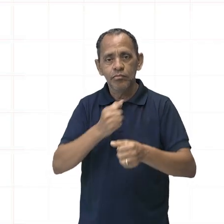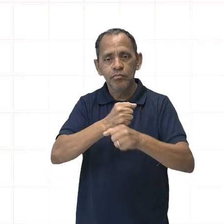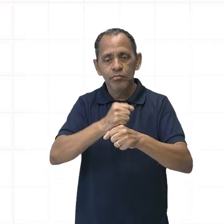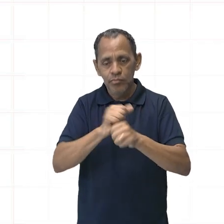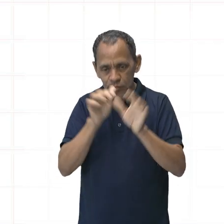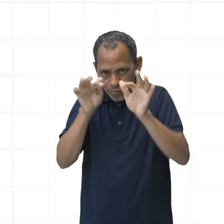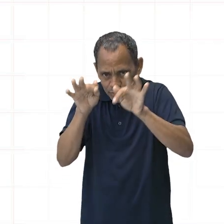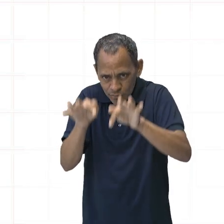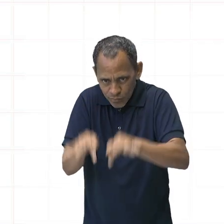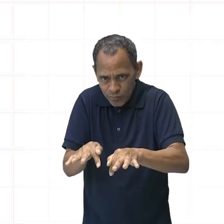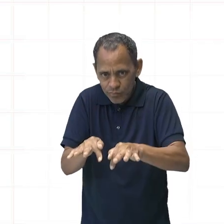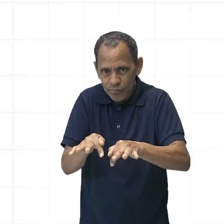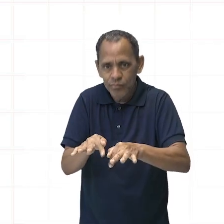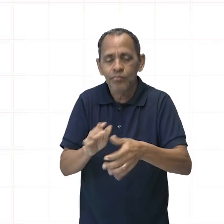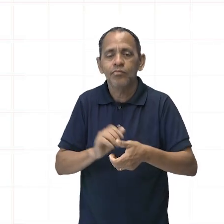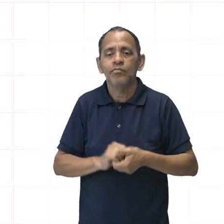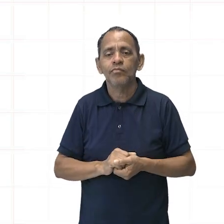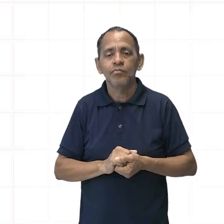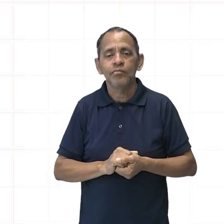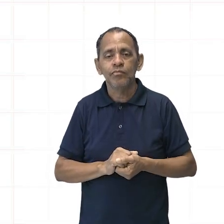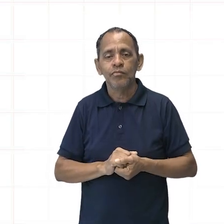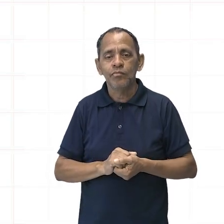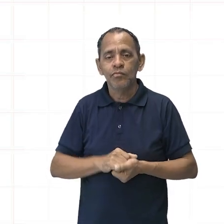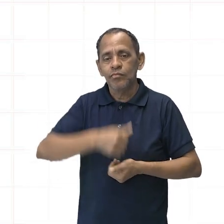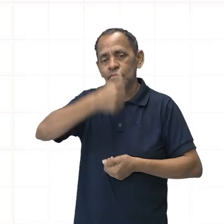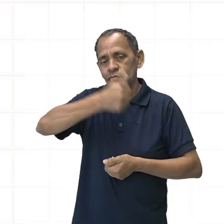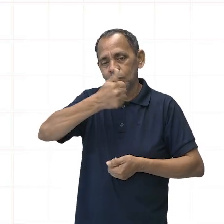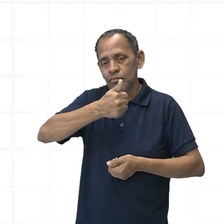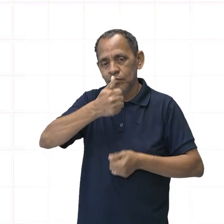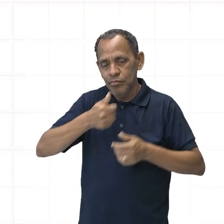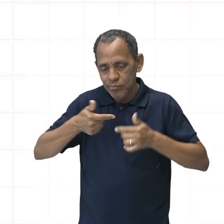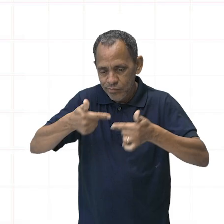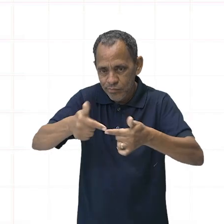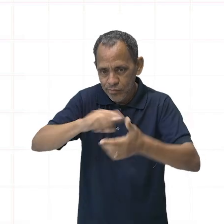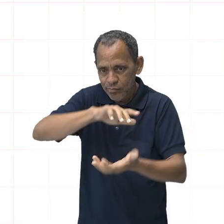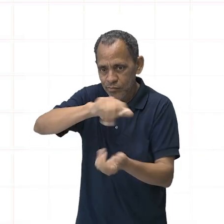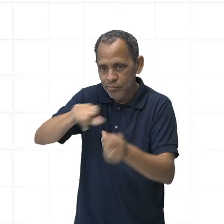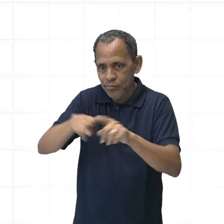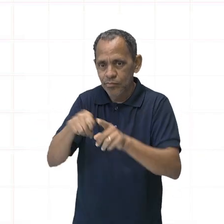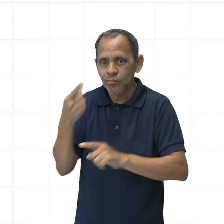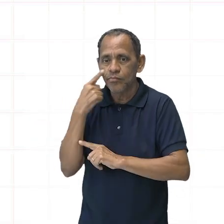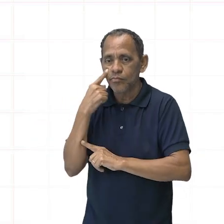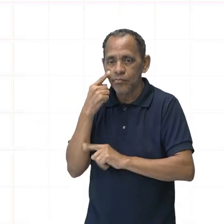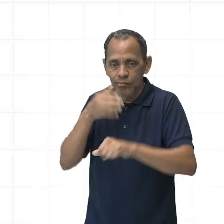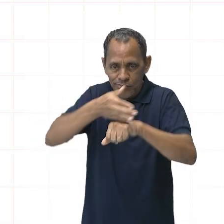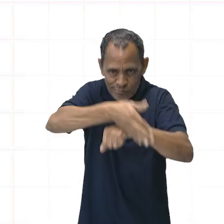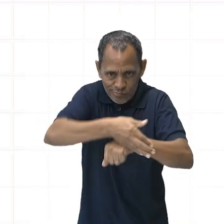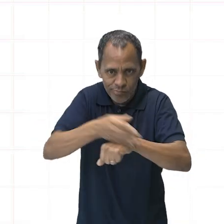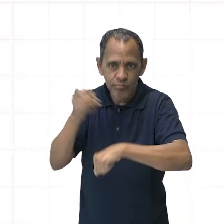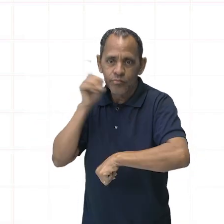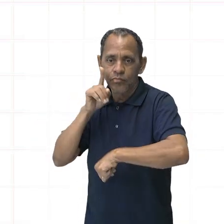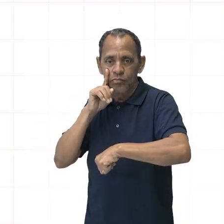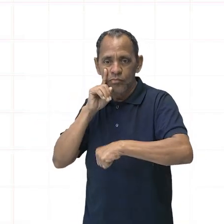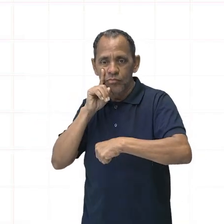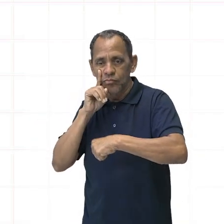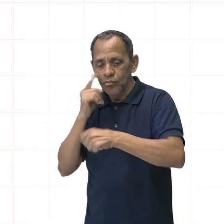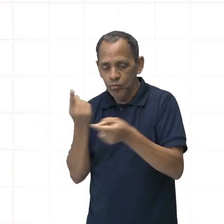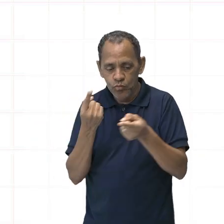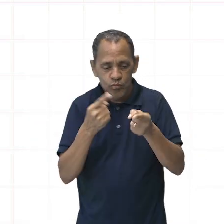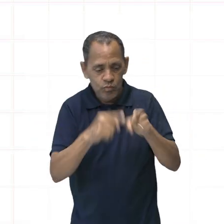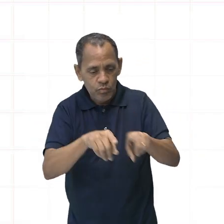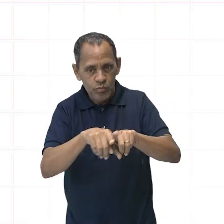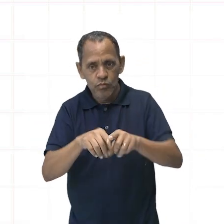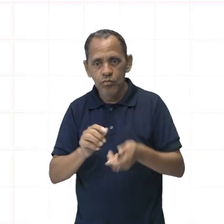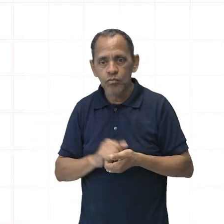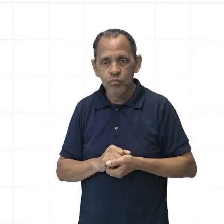final, né, o ano decisivo, melhor dizendo, para a Primeira Guerra Mundial. Vamos observar a entrada dos Estados Unidos no conflito. Eles vão